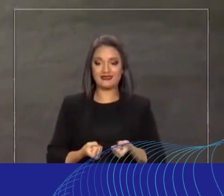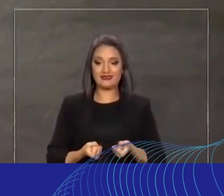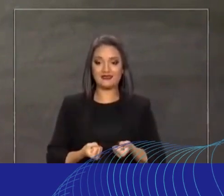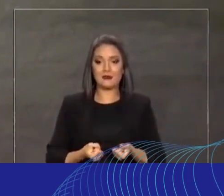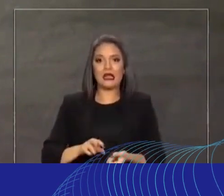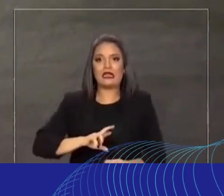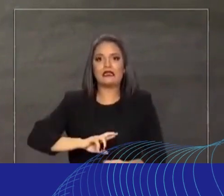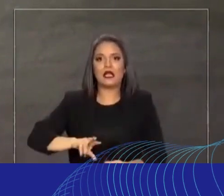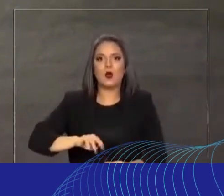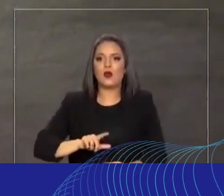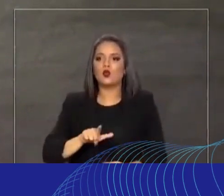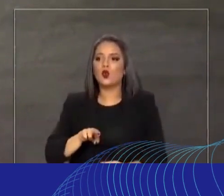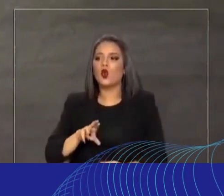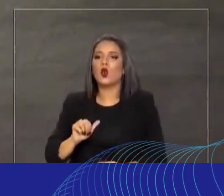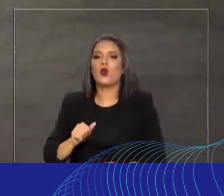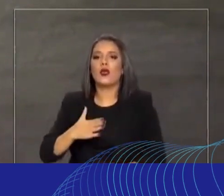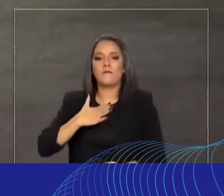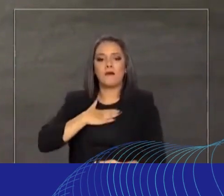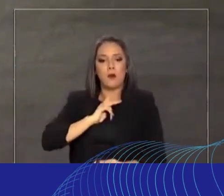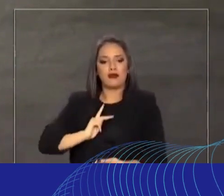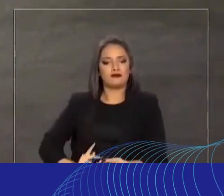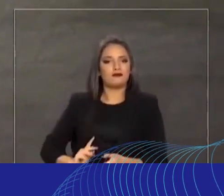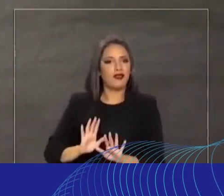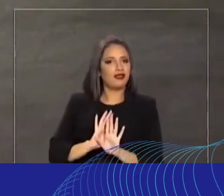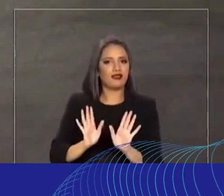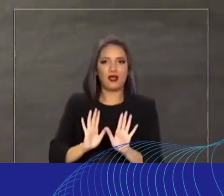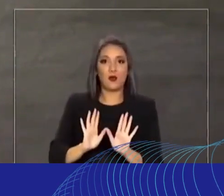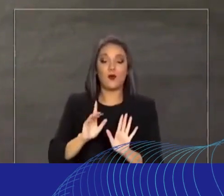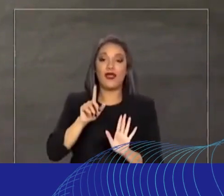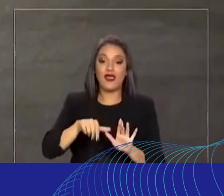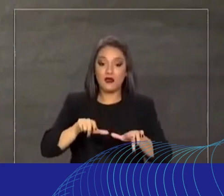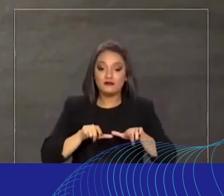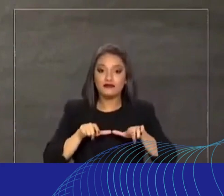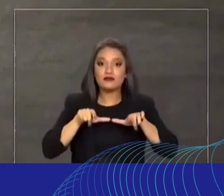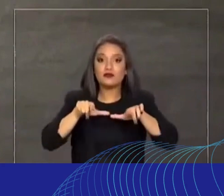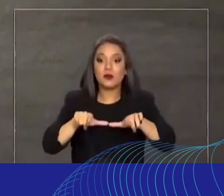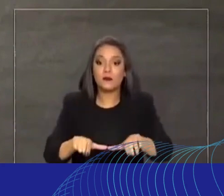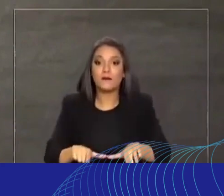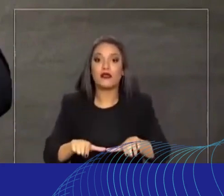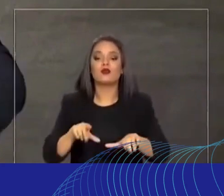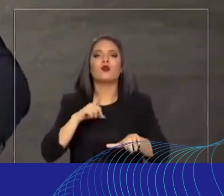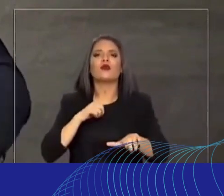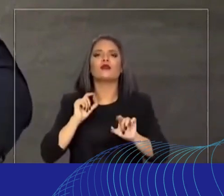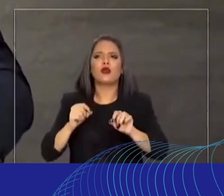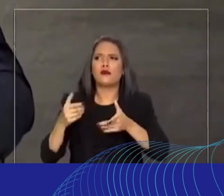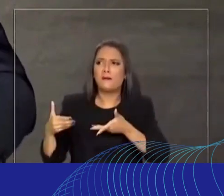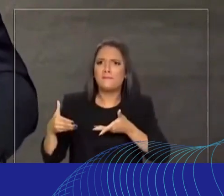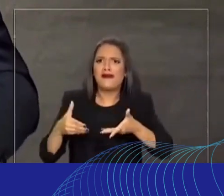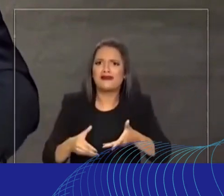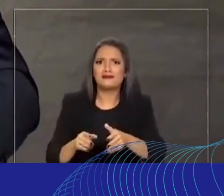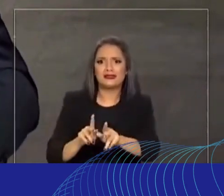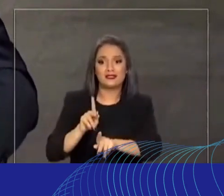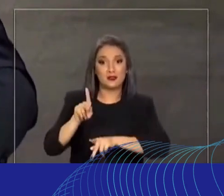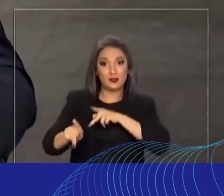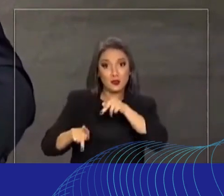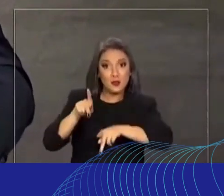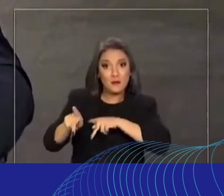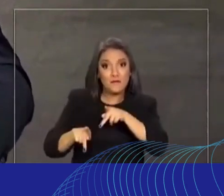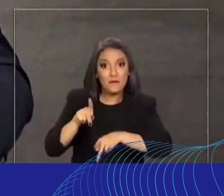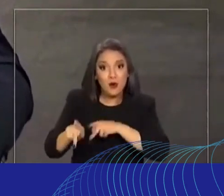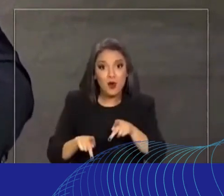diploma do Lula presidente. É um diploma de uma parcela significativa do povo